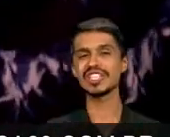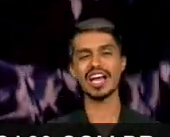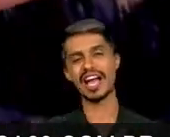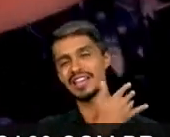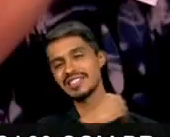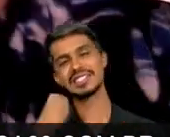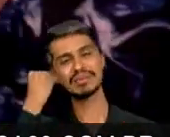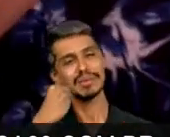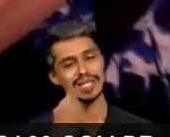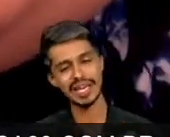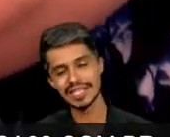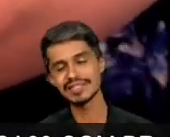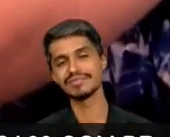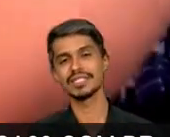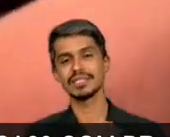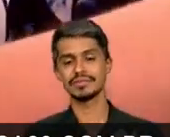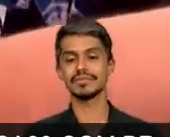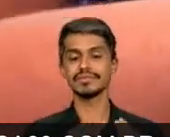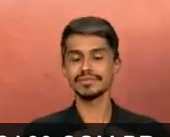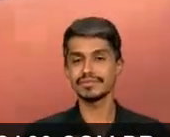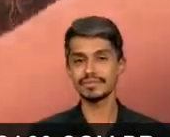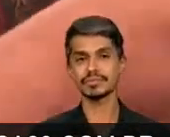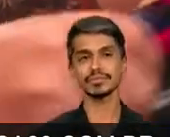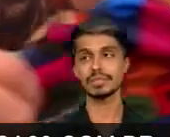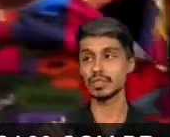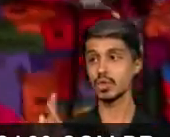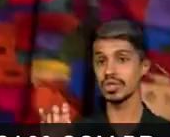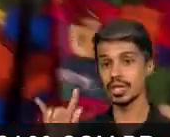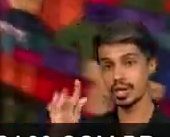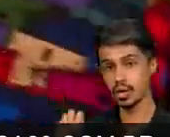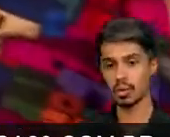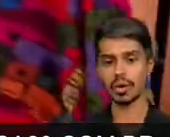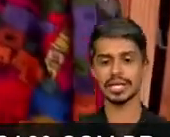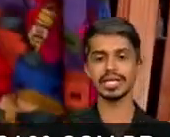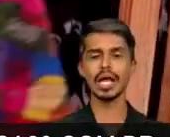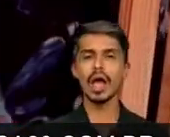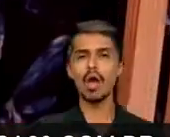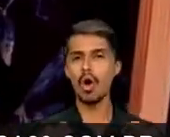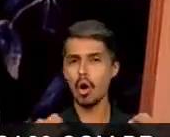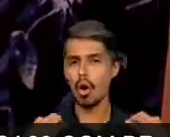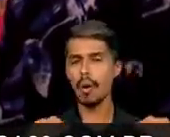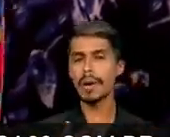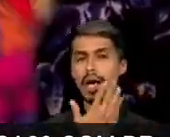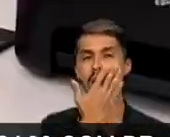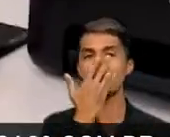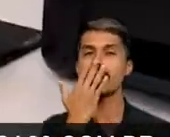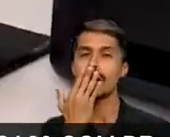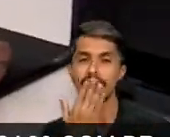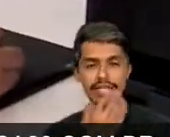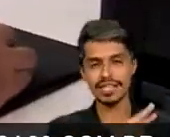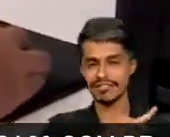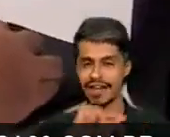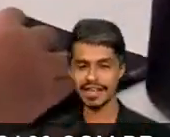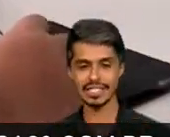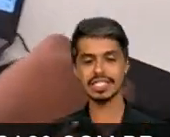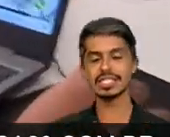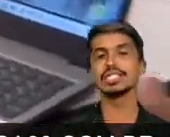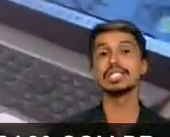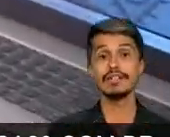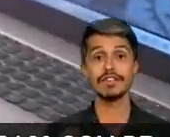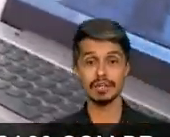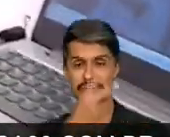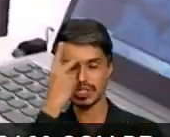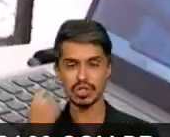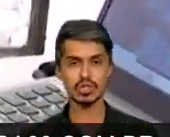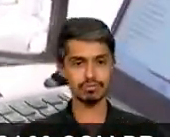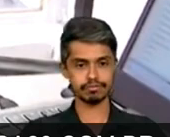anos. O Rodrigo criou, há 8 anos, esta loja de roupas coloridas com tamanhos grandes e dá dicas para quem busca